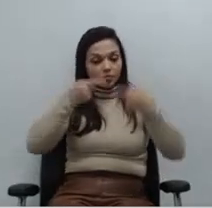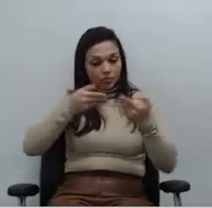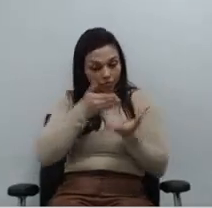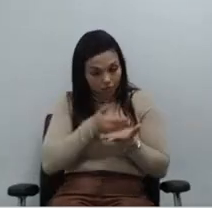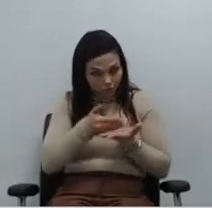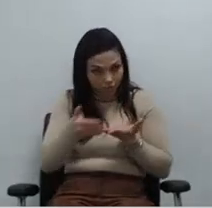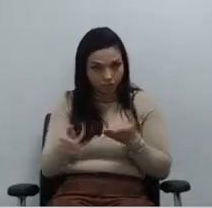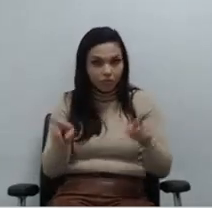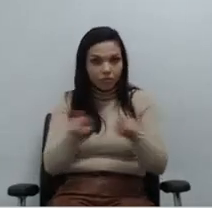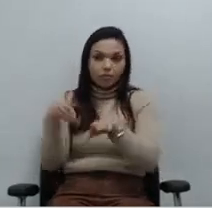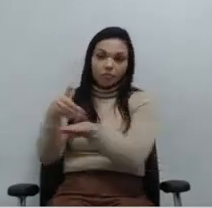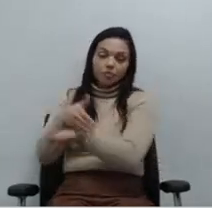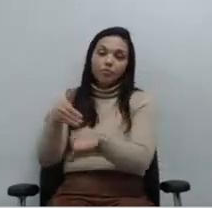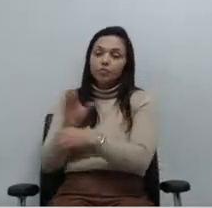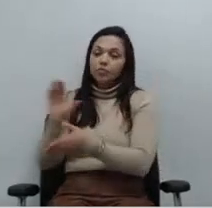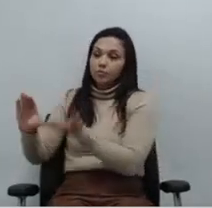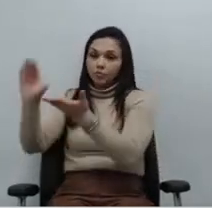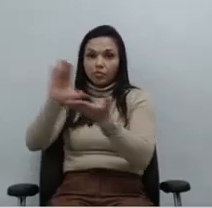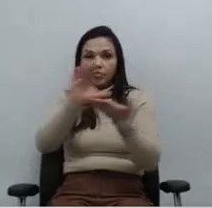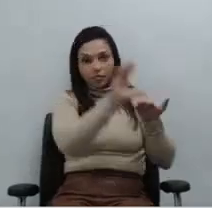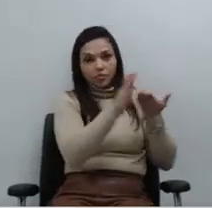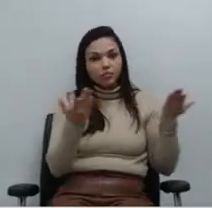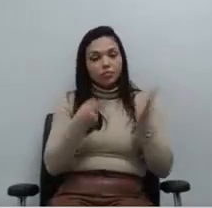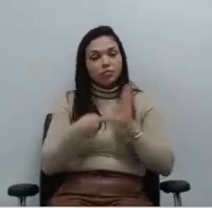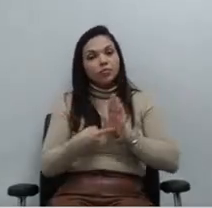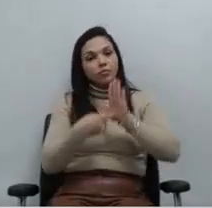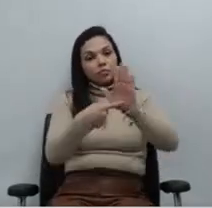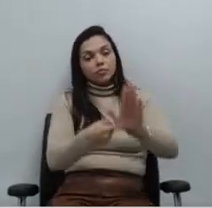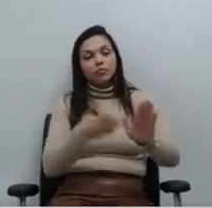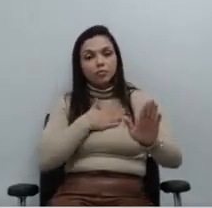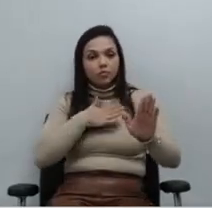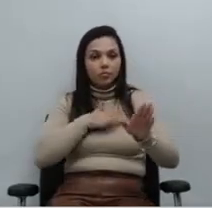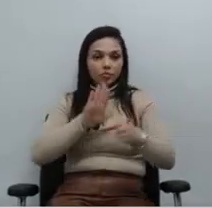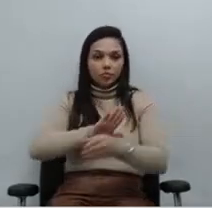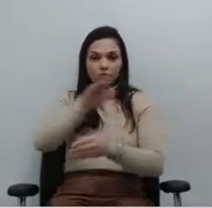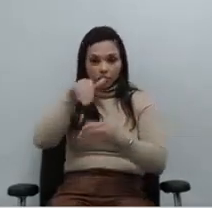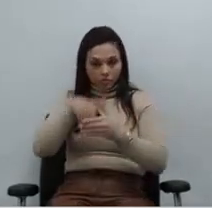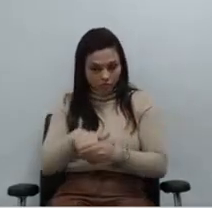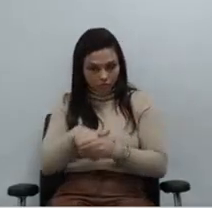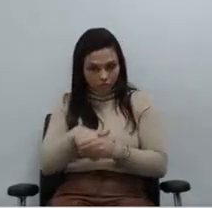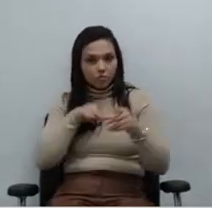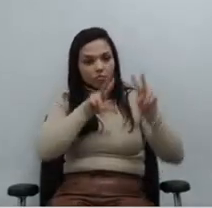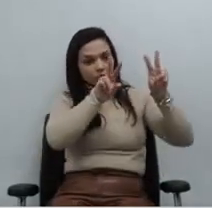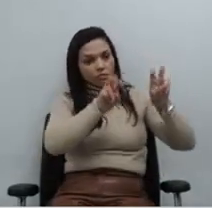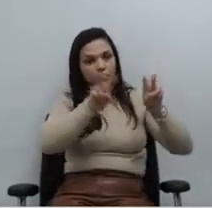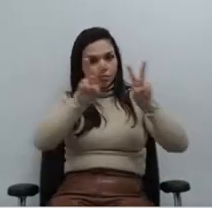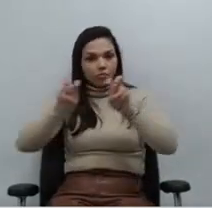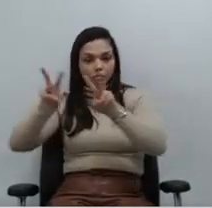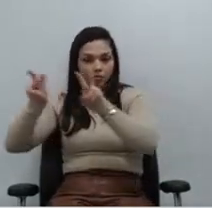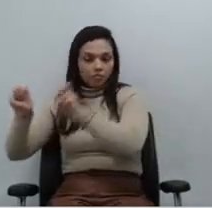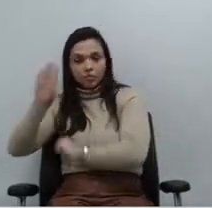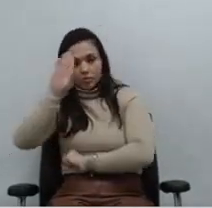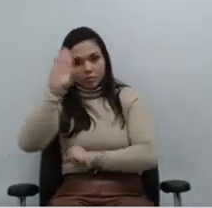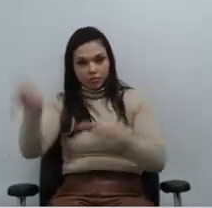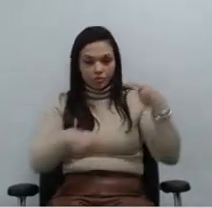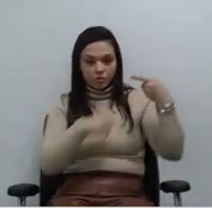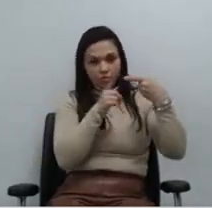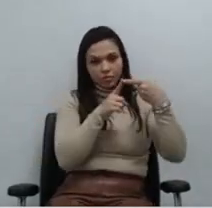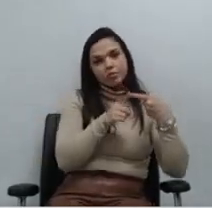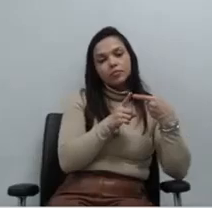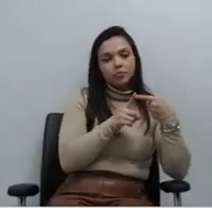dos demais conselheiros e conselheiras, apresento o presente voto, qual será dividido nos seguintes eixos principais. 1.